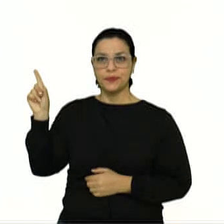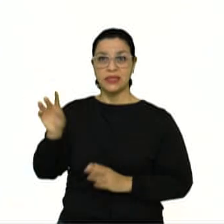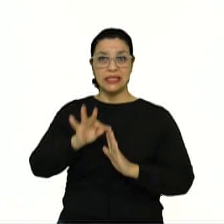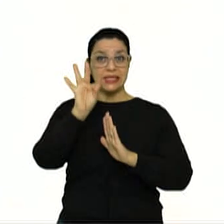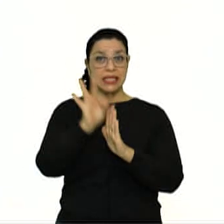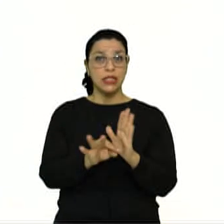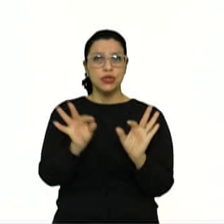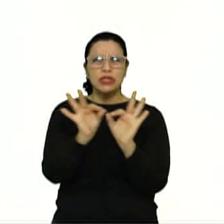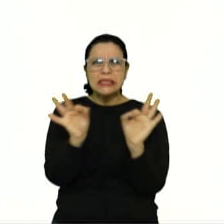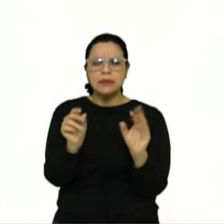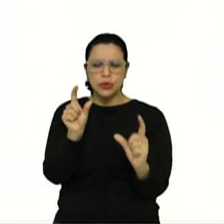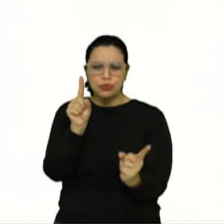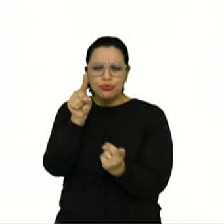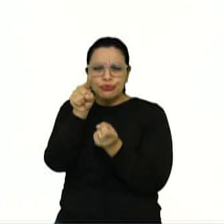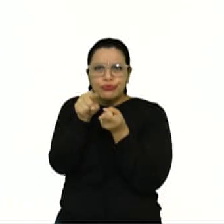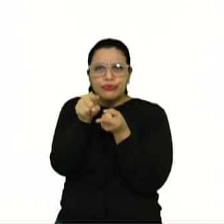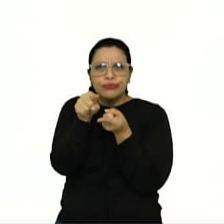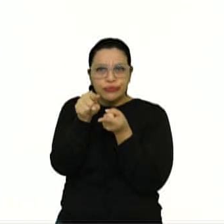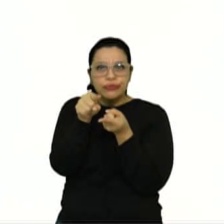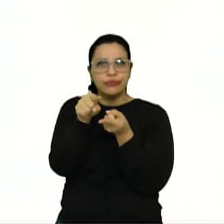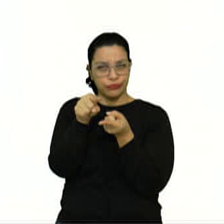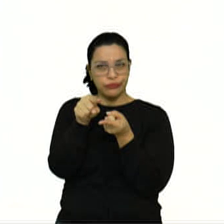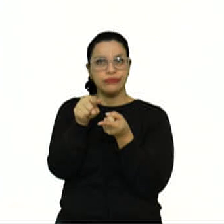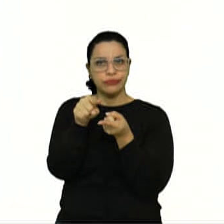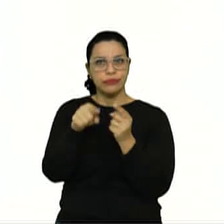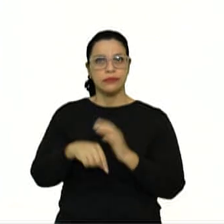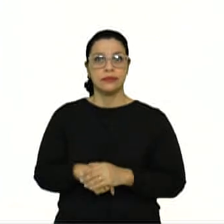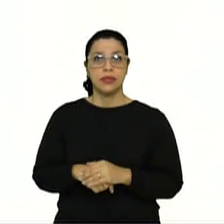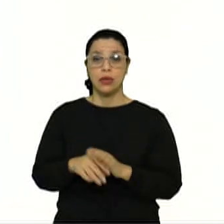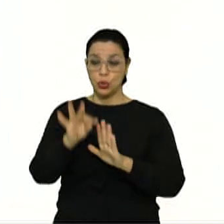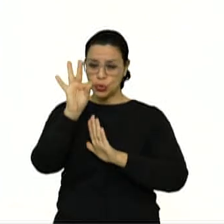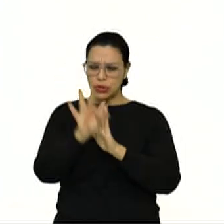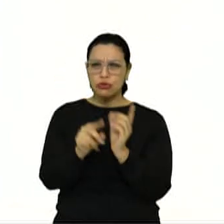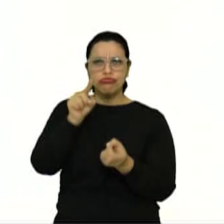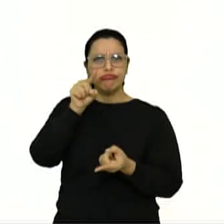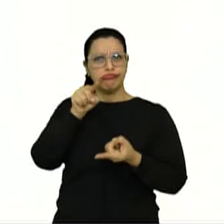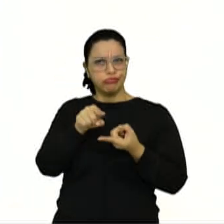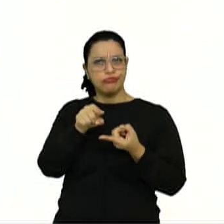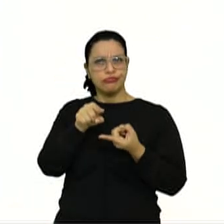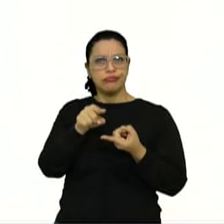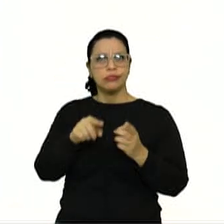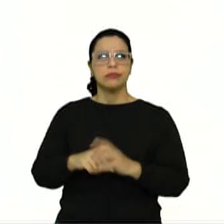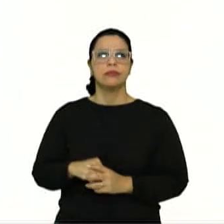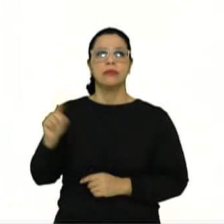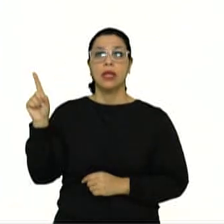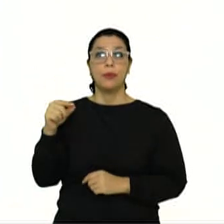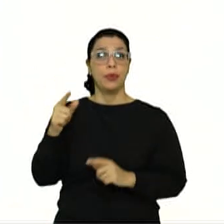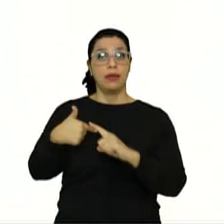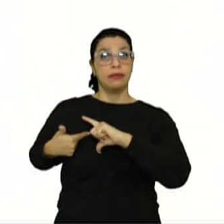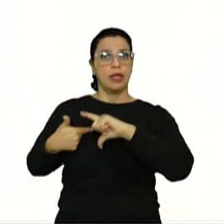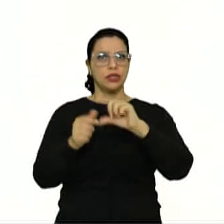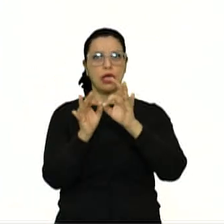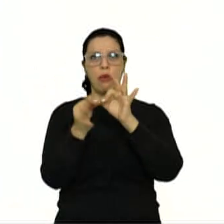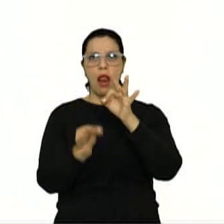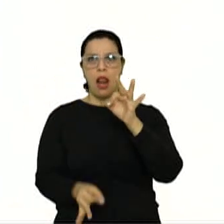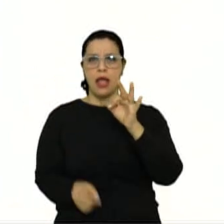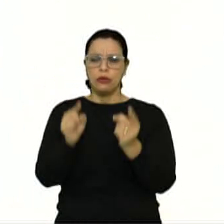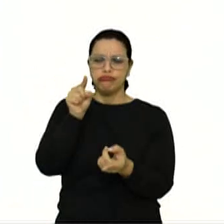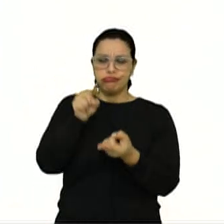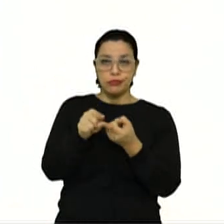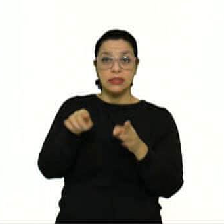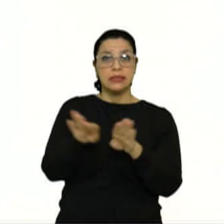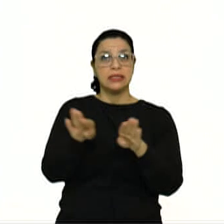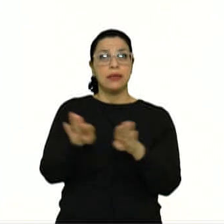textos curtos. Os textos eram mais curtos, né? Como o costume não era. Eles